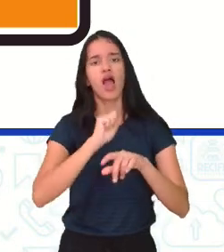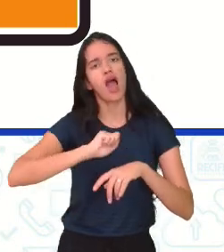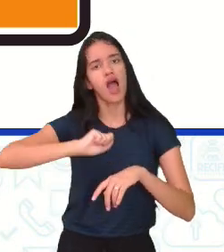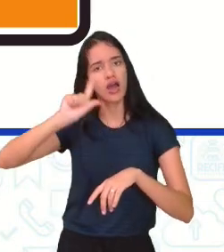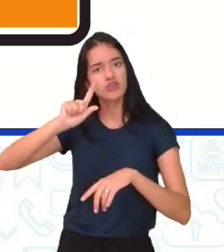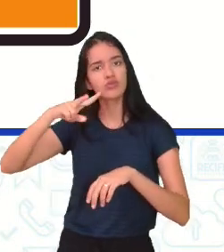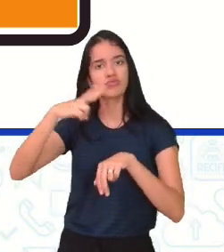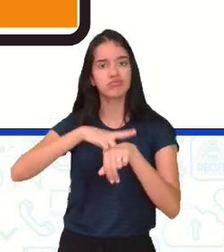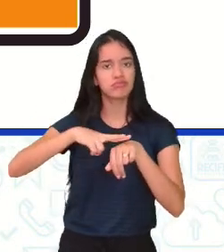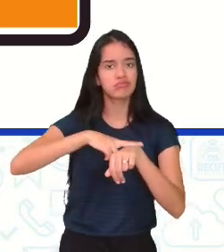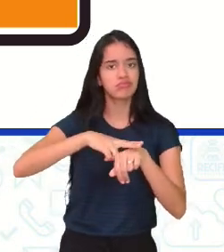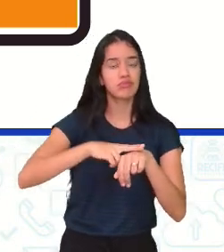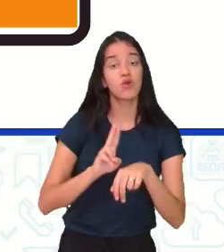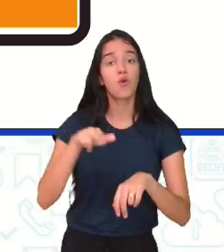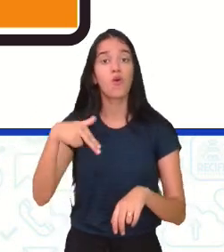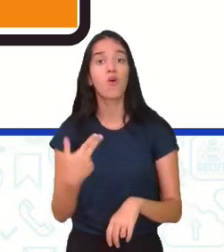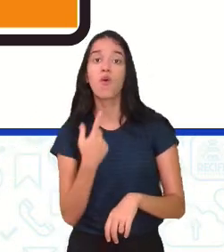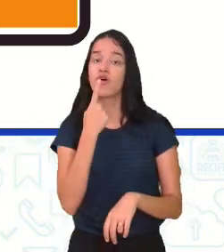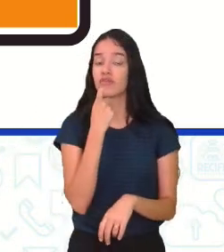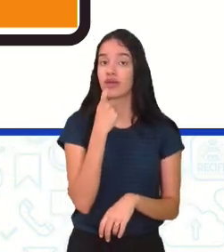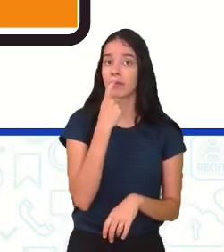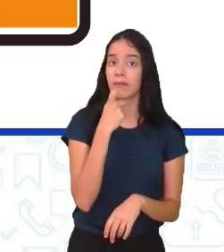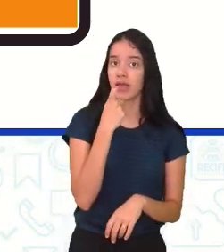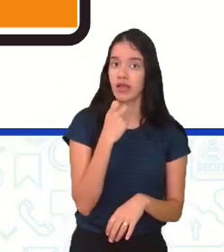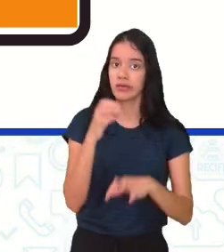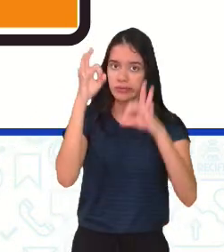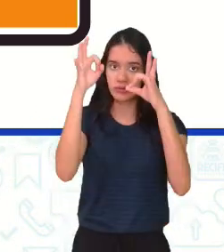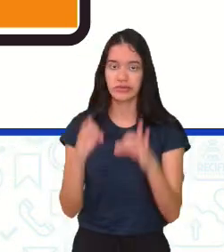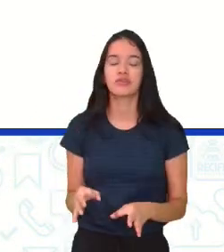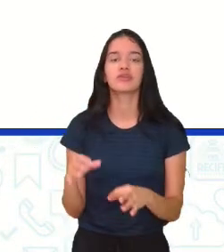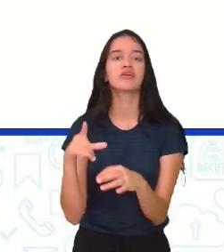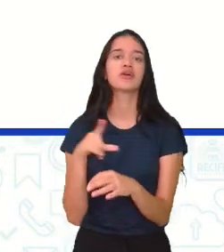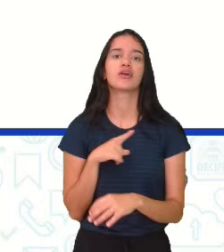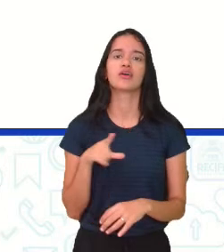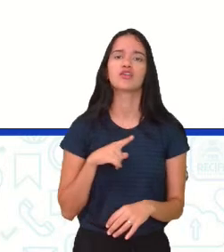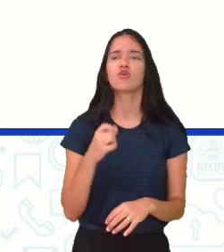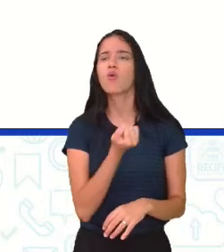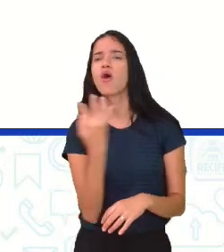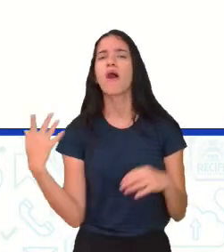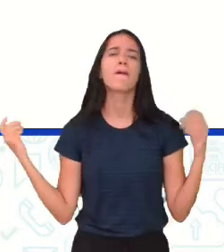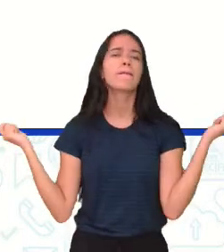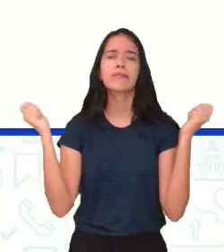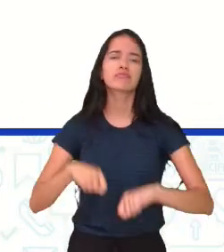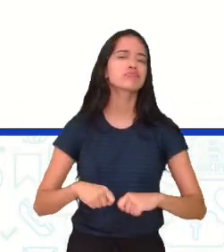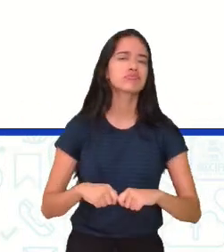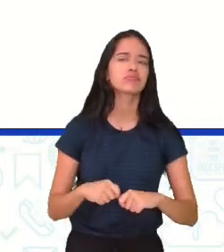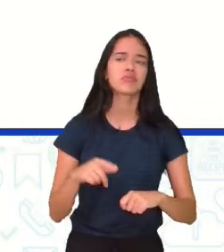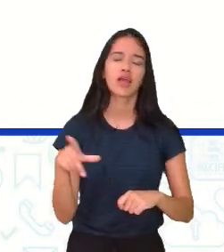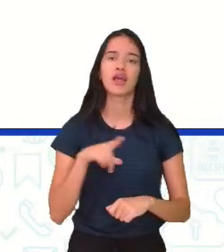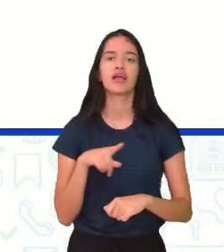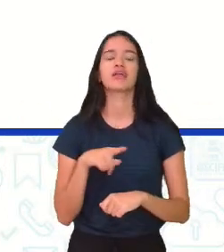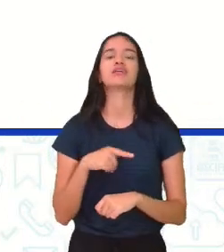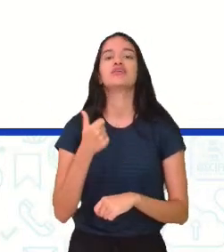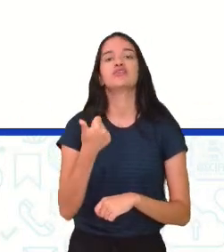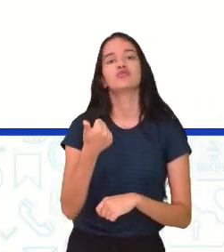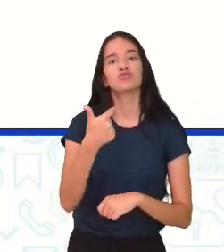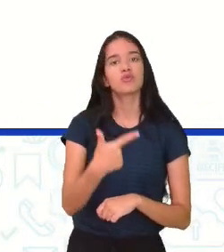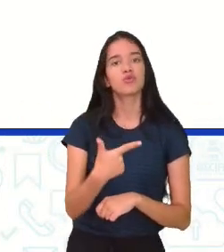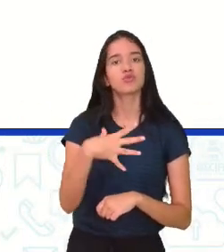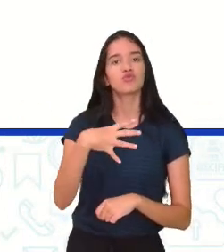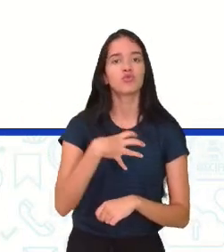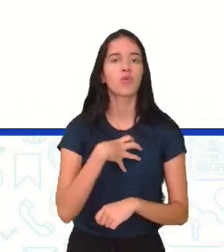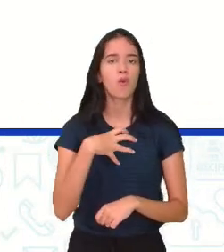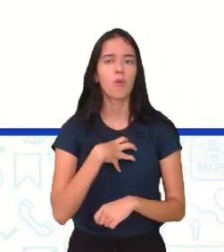azul, de verde ou de vermelho. Eu tenho aí quantas possibilidades? Eu tenho 12